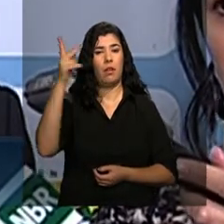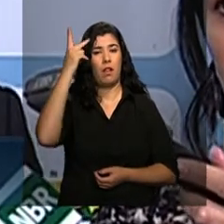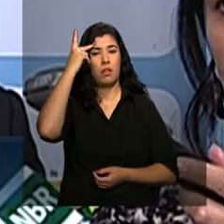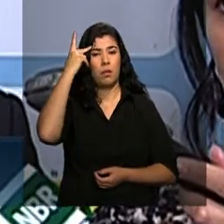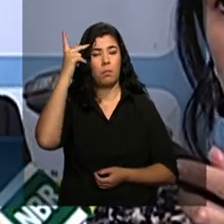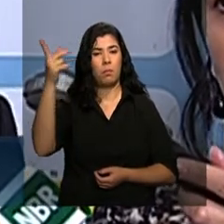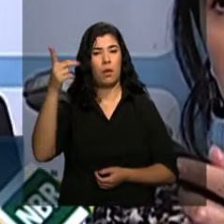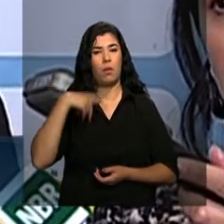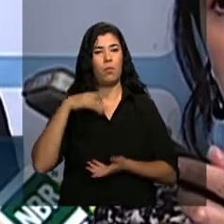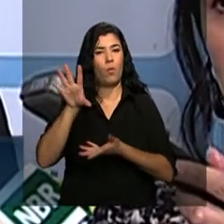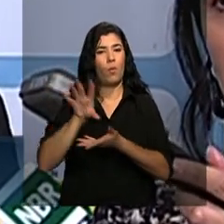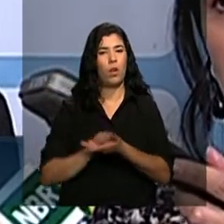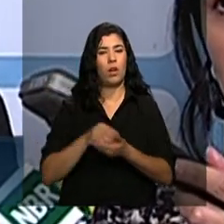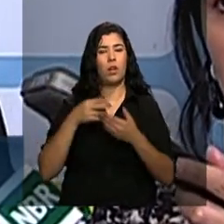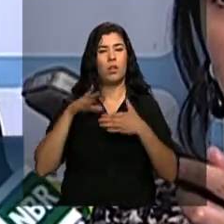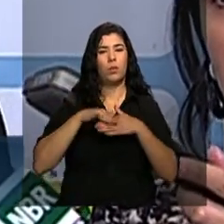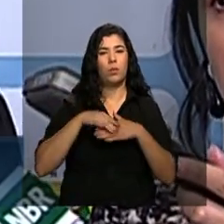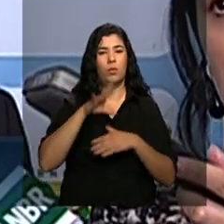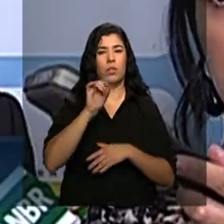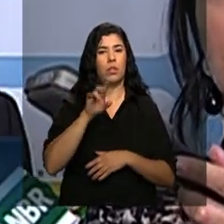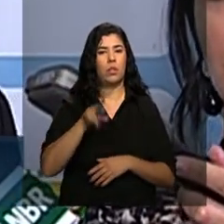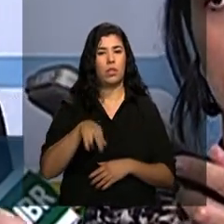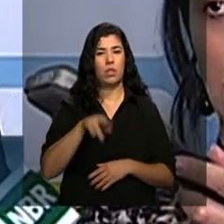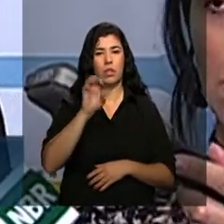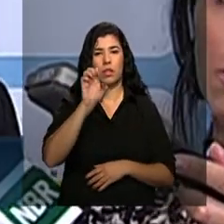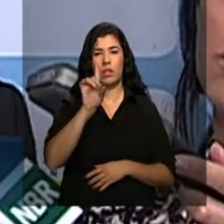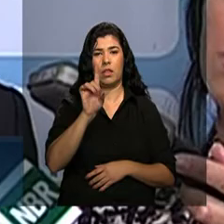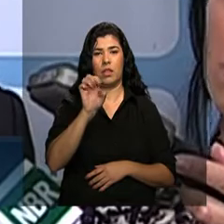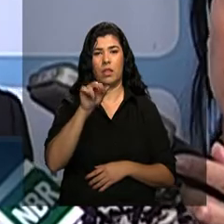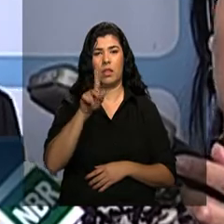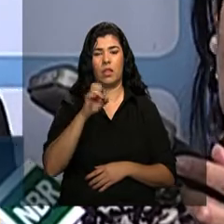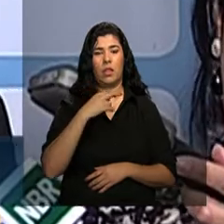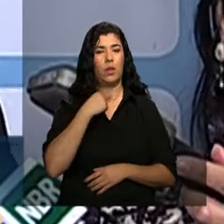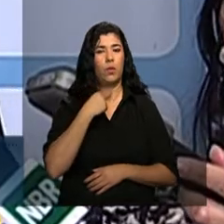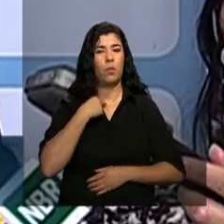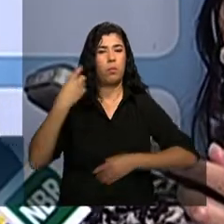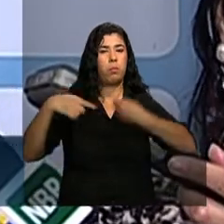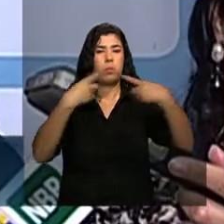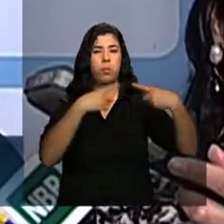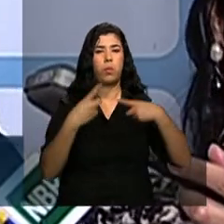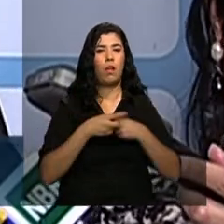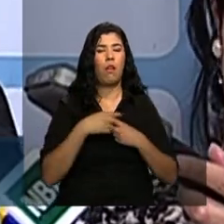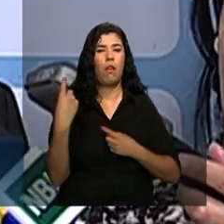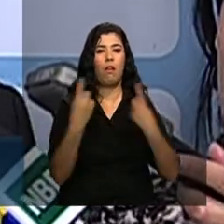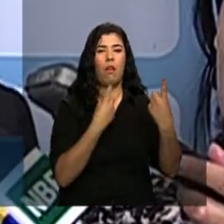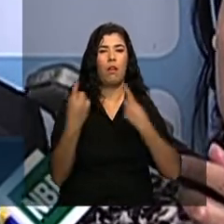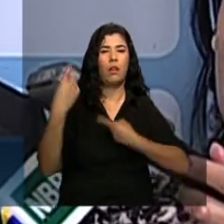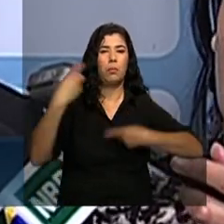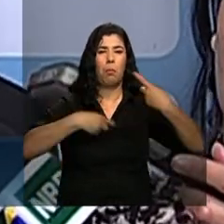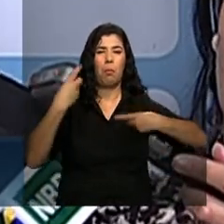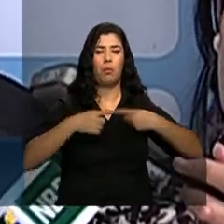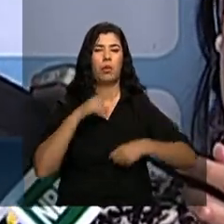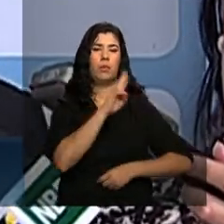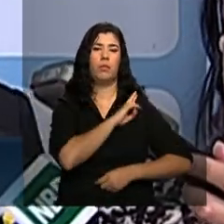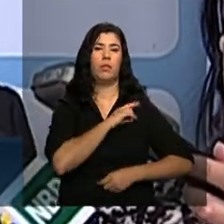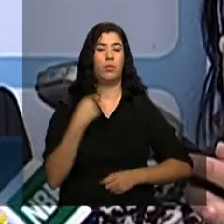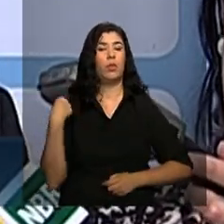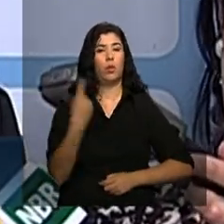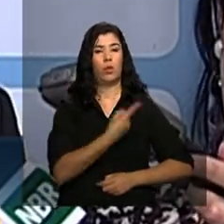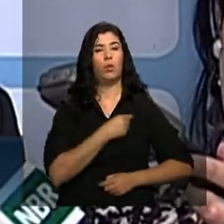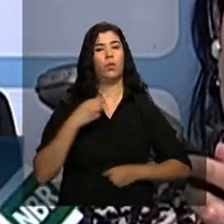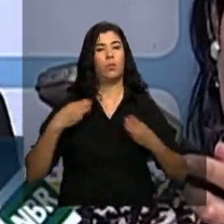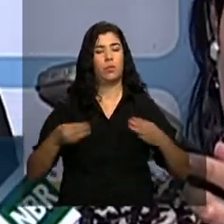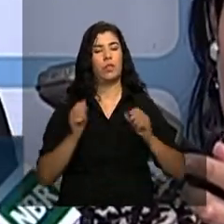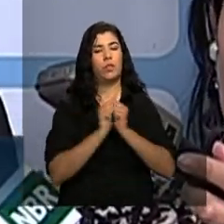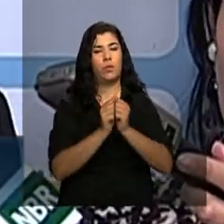agora, não deve servir como objeto de disputa ou de atribuição de responsabilidade de todo mundo. Responsabilidade é nossa, nós temos que enfrentar o